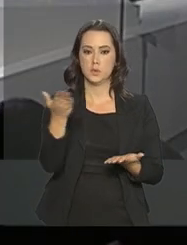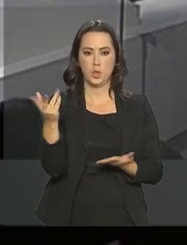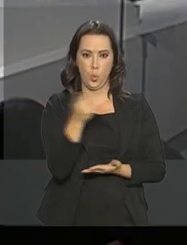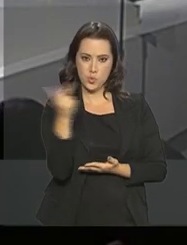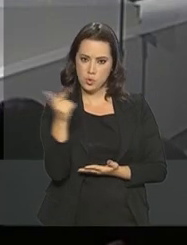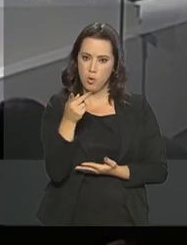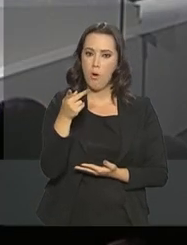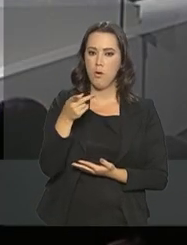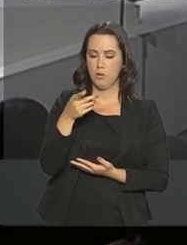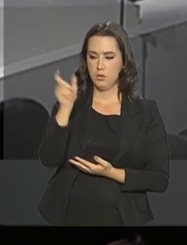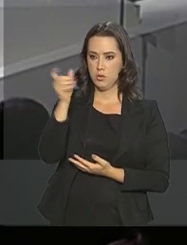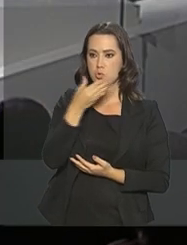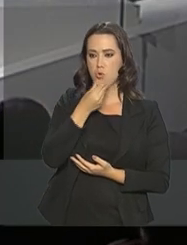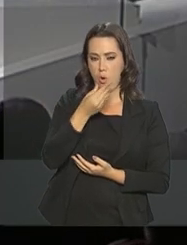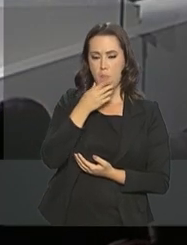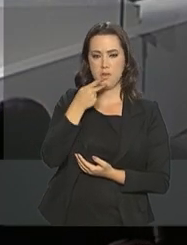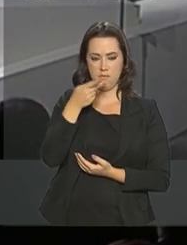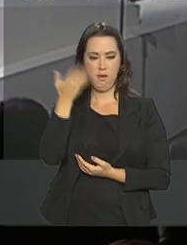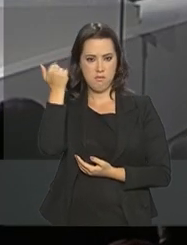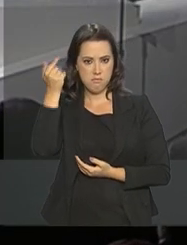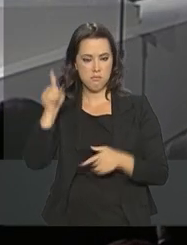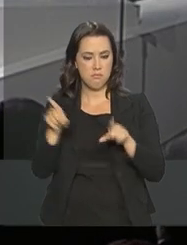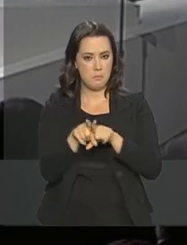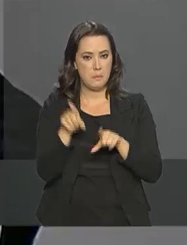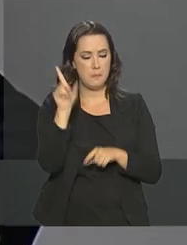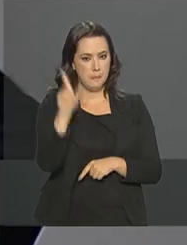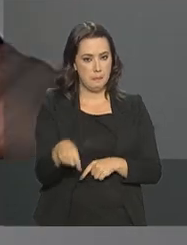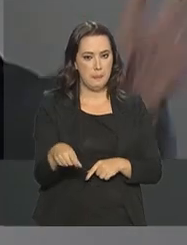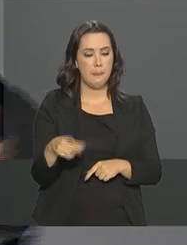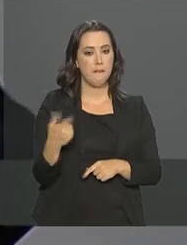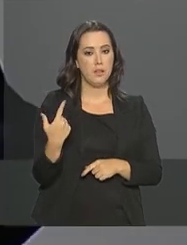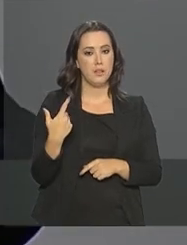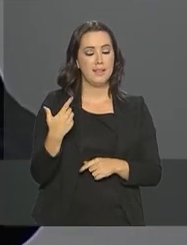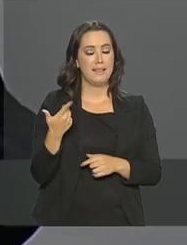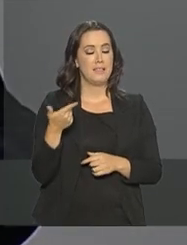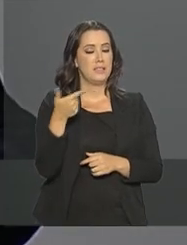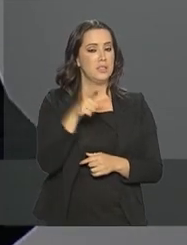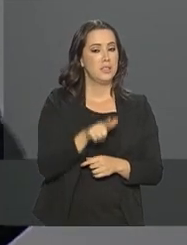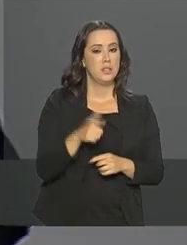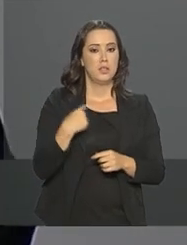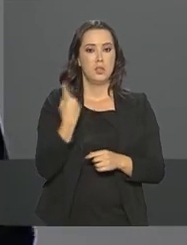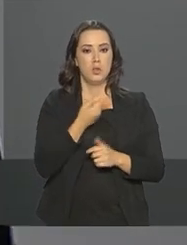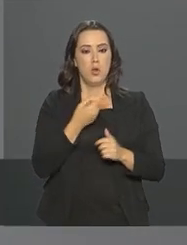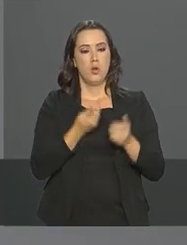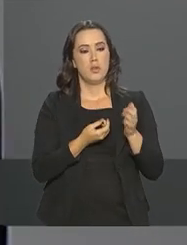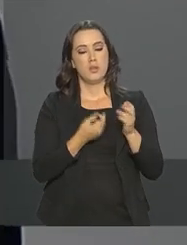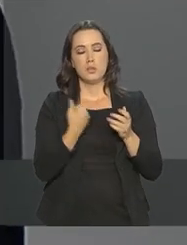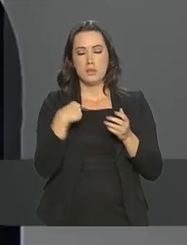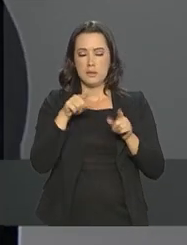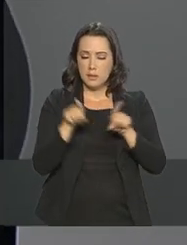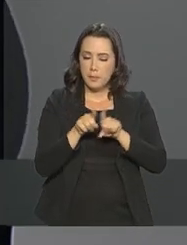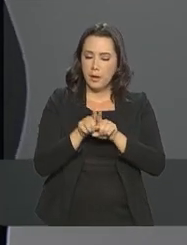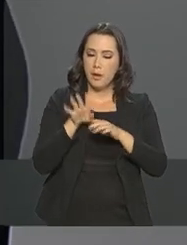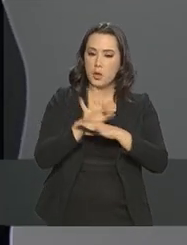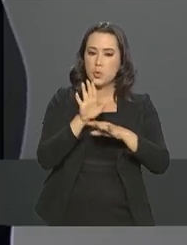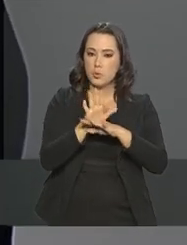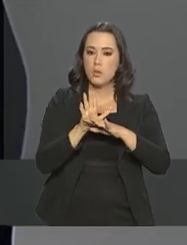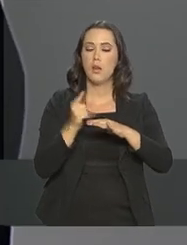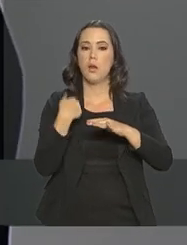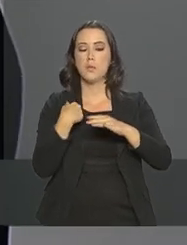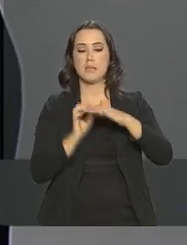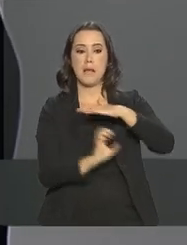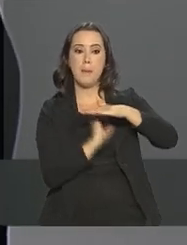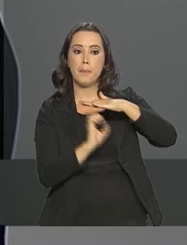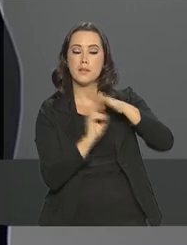marcos jorge também mencionaram a a a recuperação que nós fizemos as empresas estatais